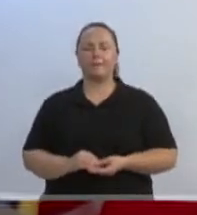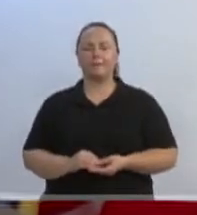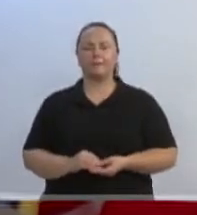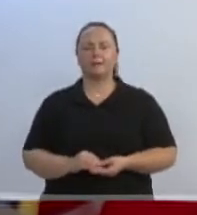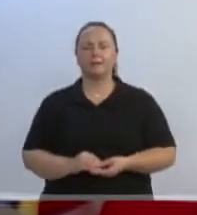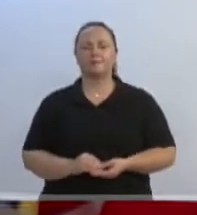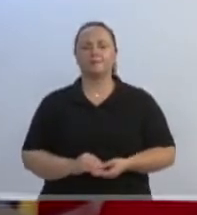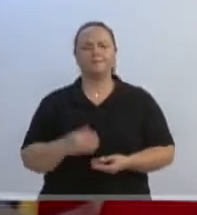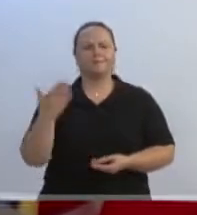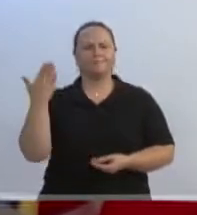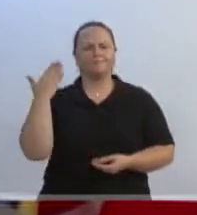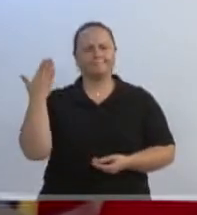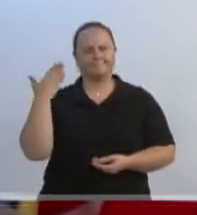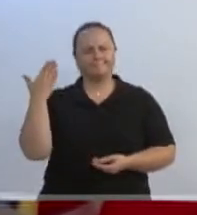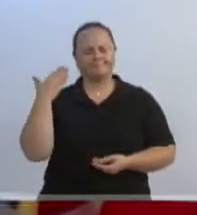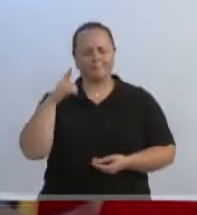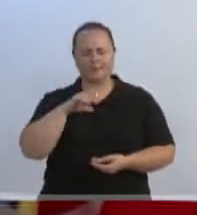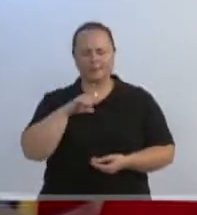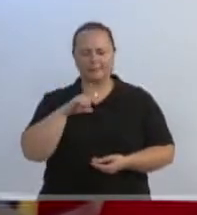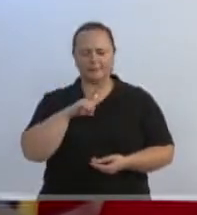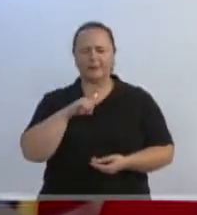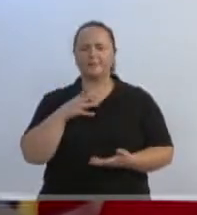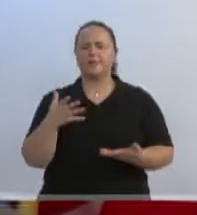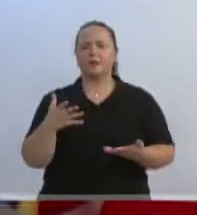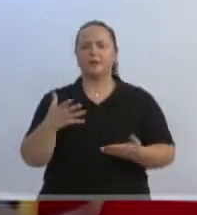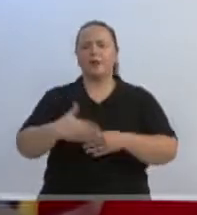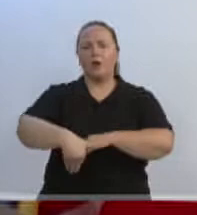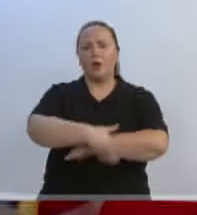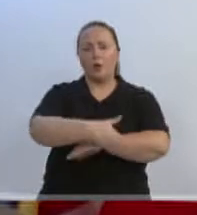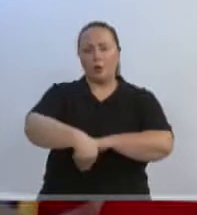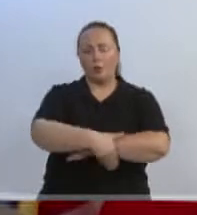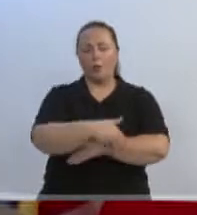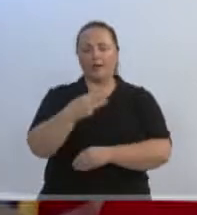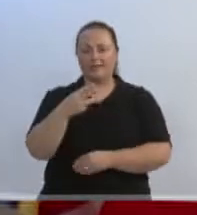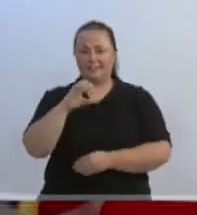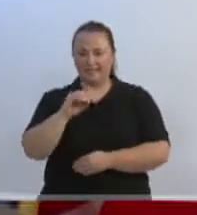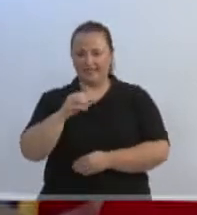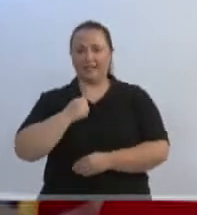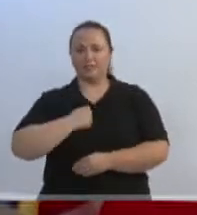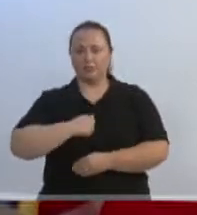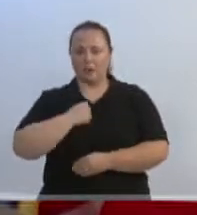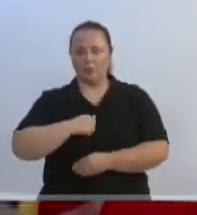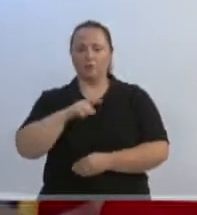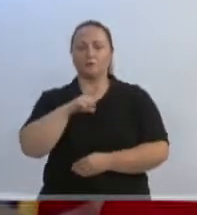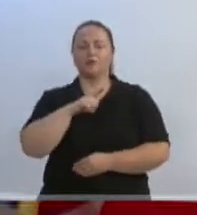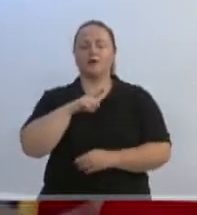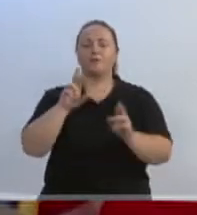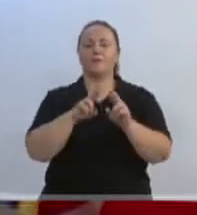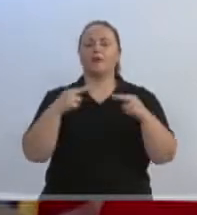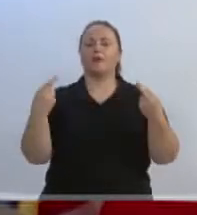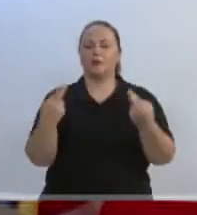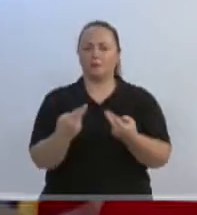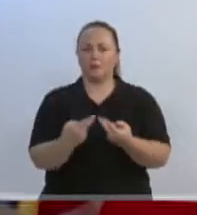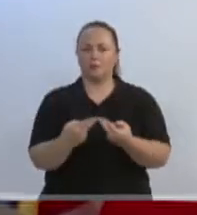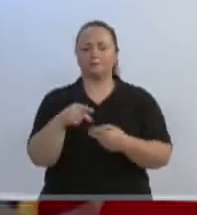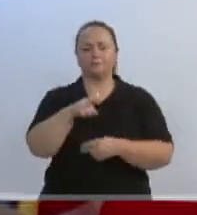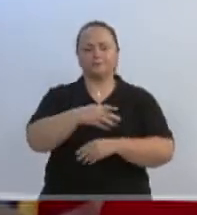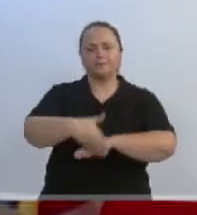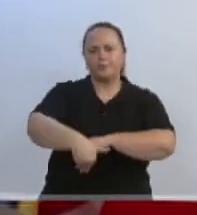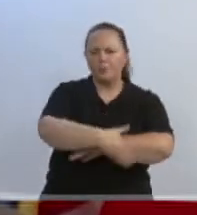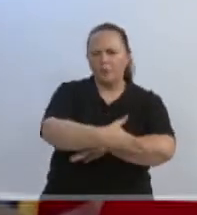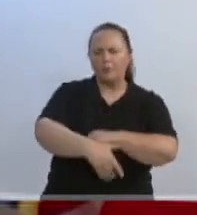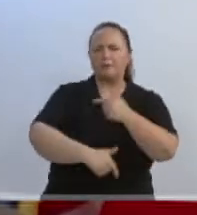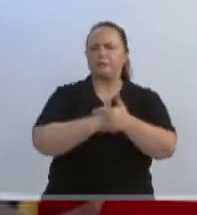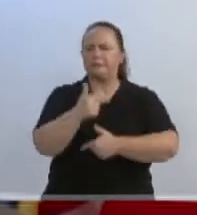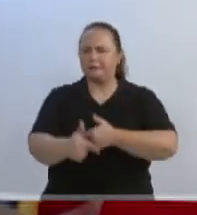dias nós tivemos uma reunião lá na rua 30 de agosto um trabalho em parceria com o